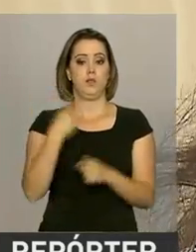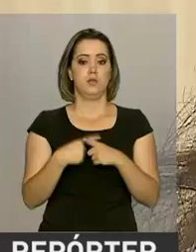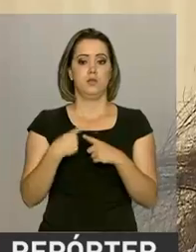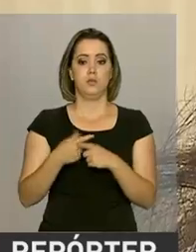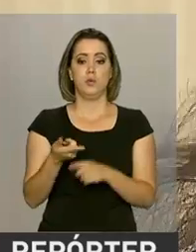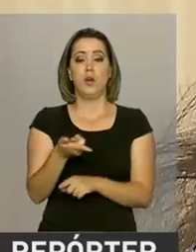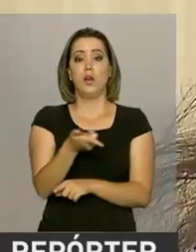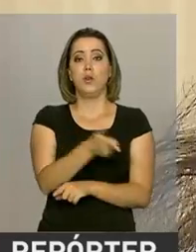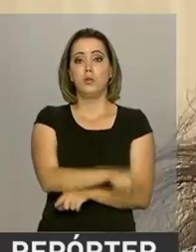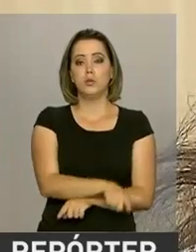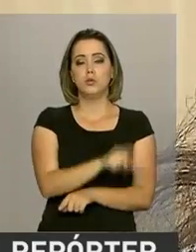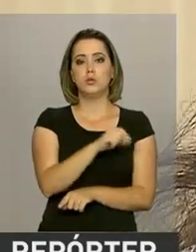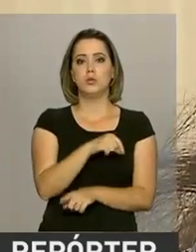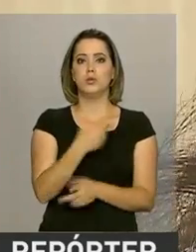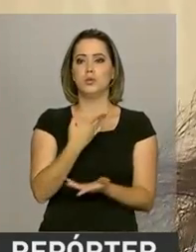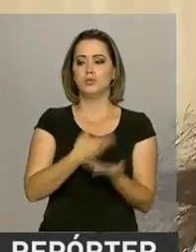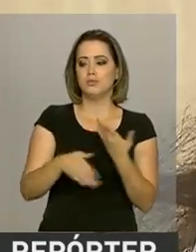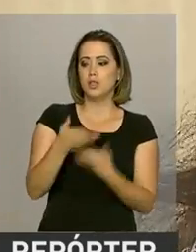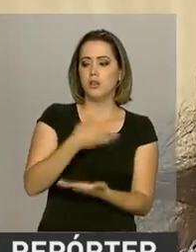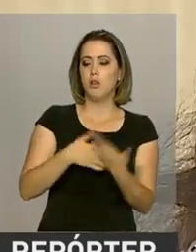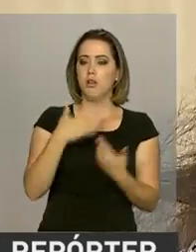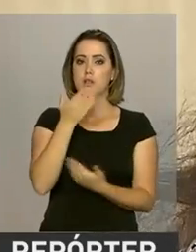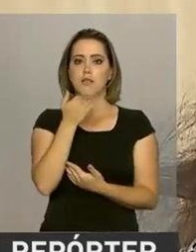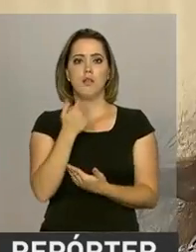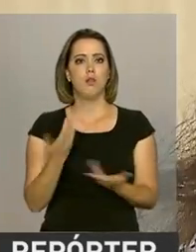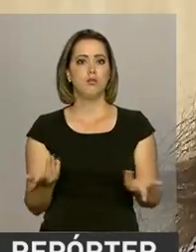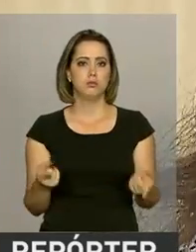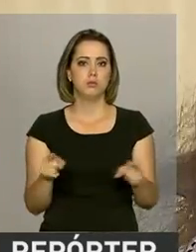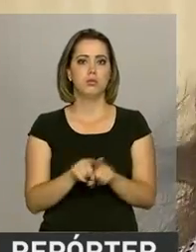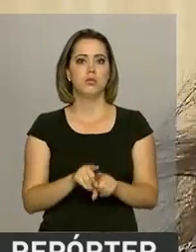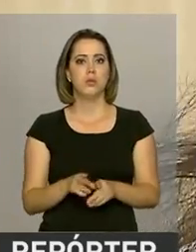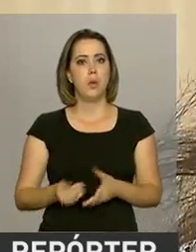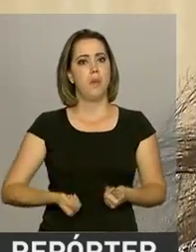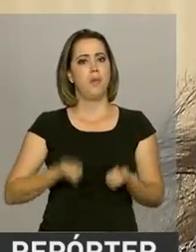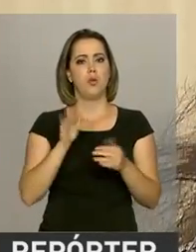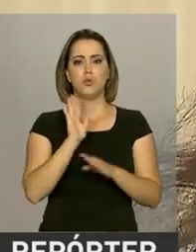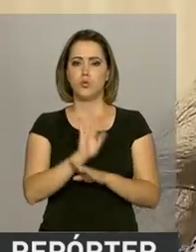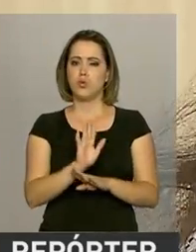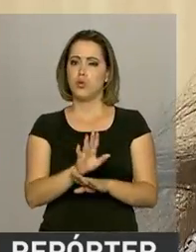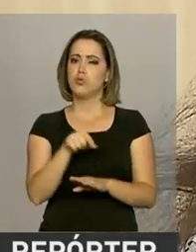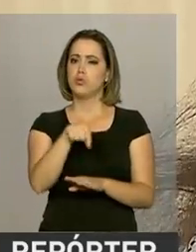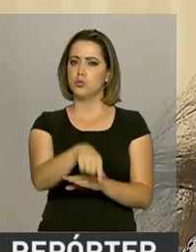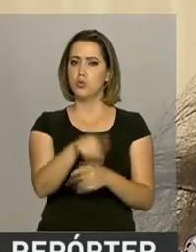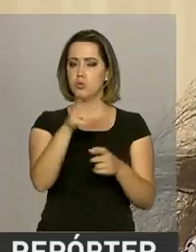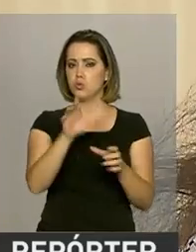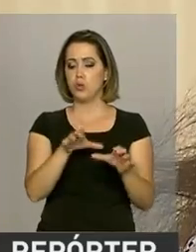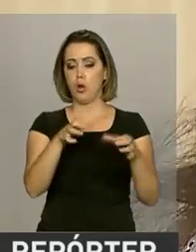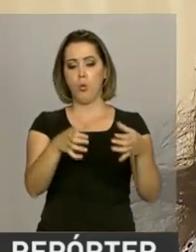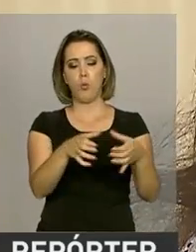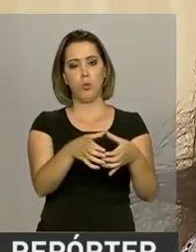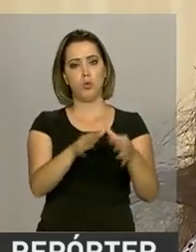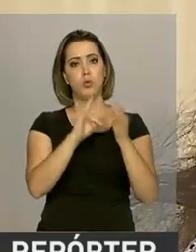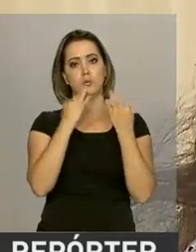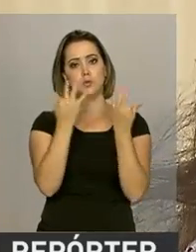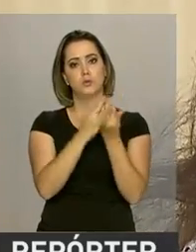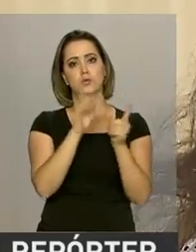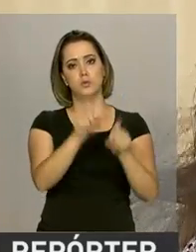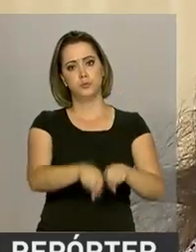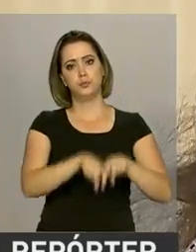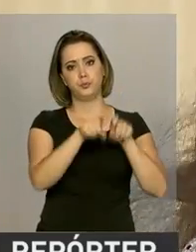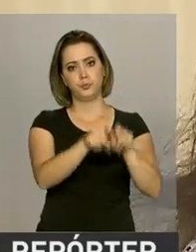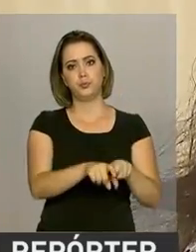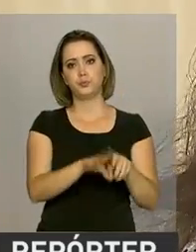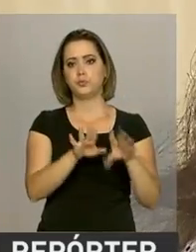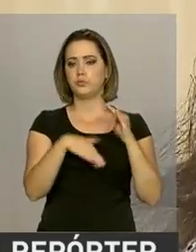outra relação de consumo uma relação de valorização do Agricultor familiar né a própria agricultura o